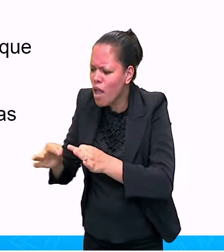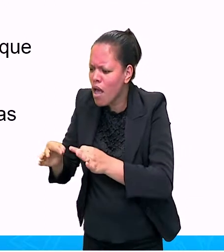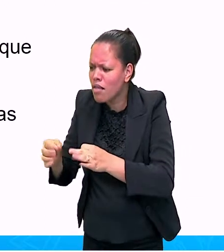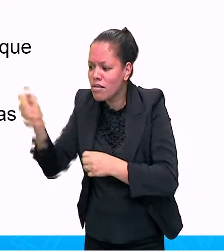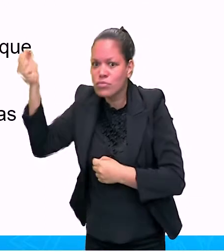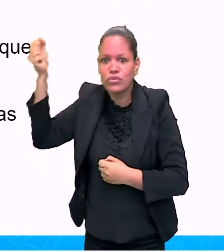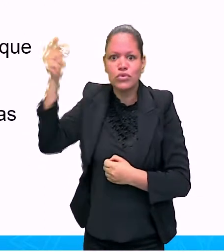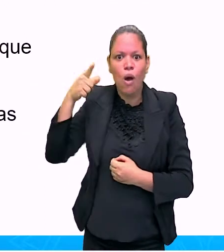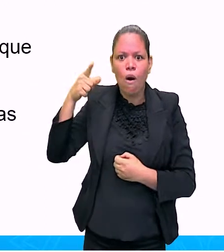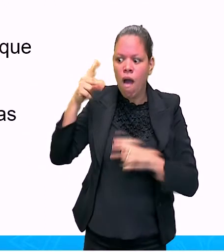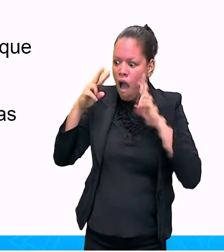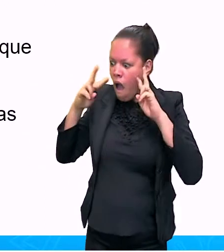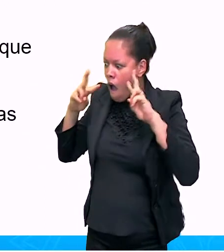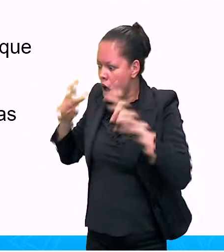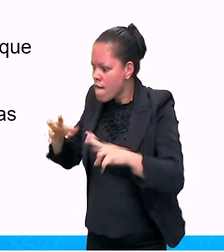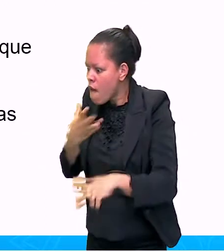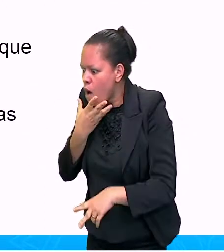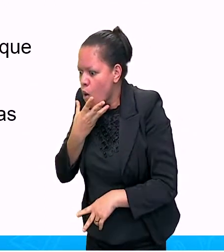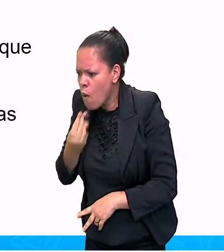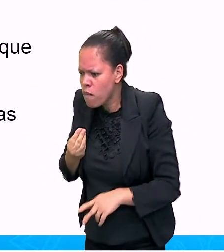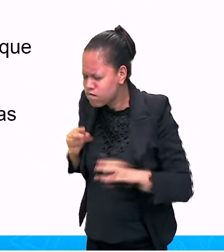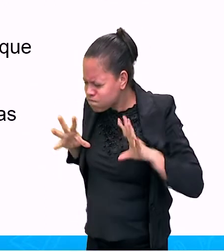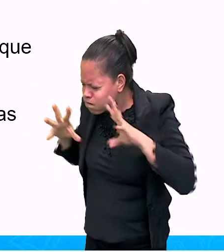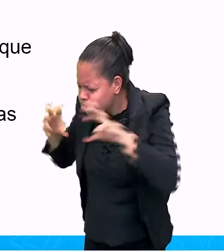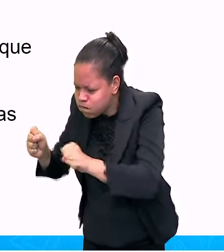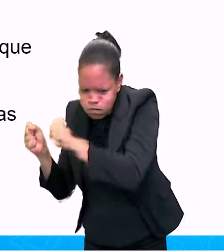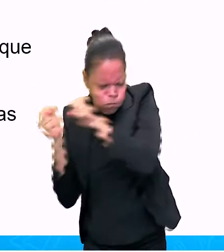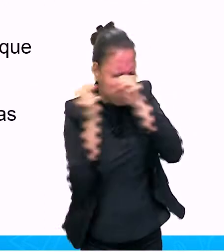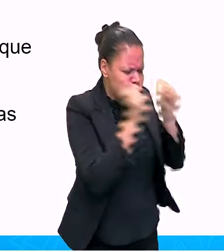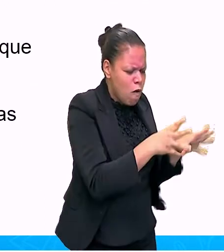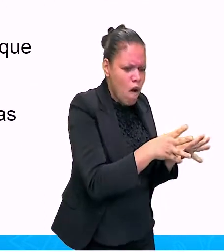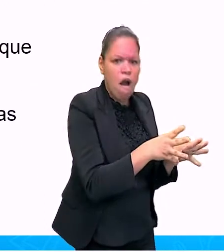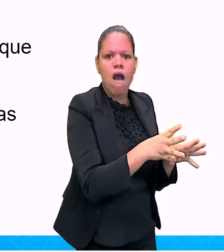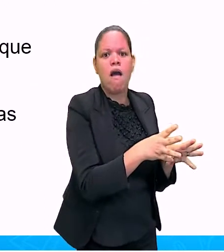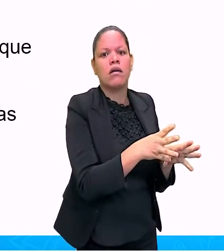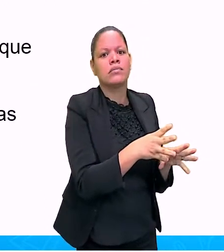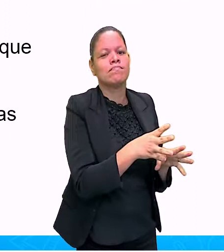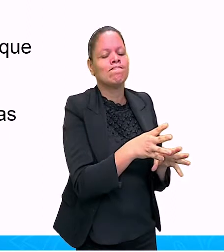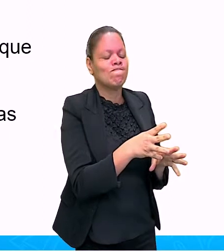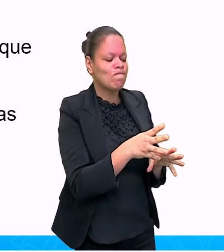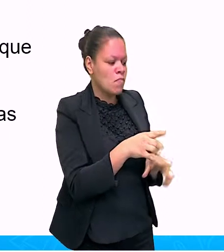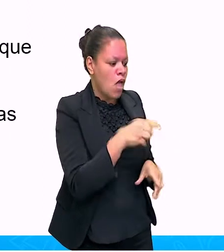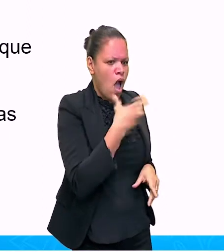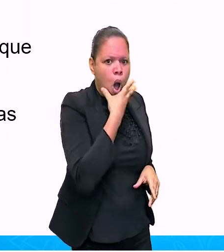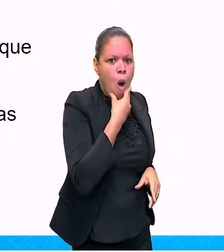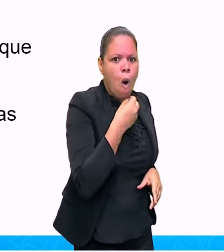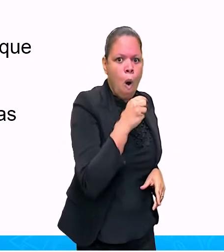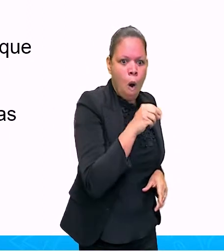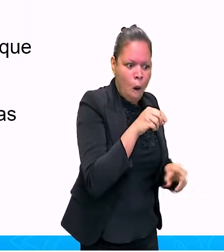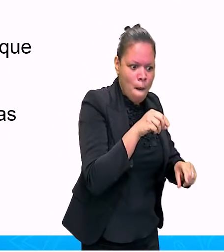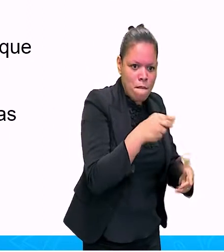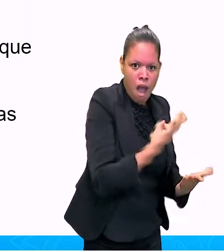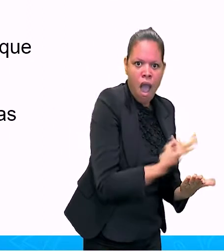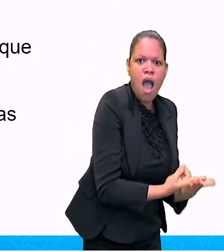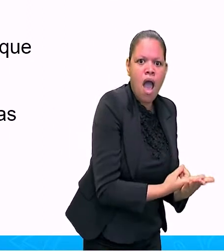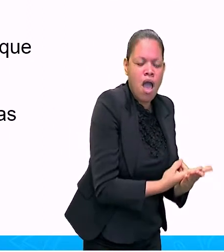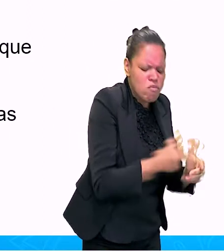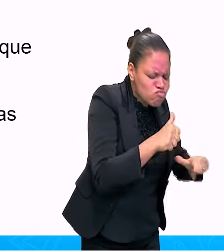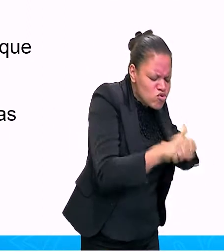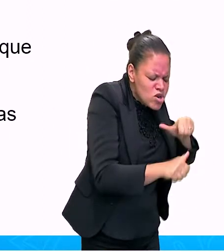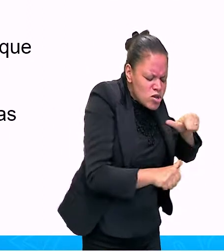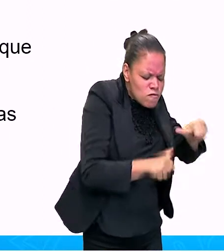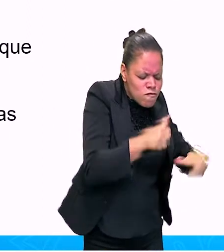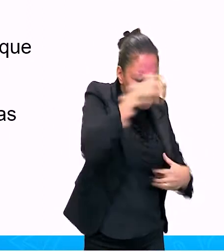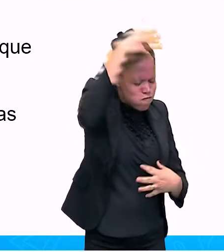sobre ele e o atirou longe. Quando caiu, o homem transformou-se